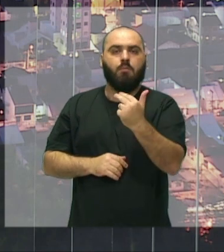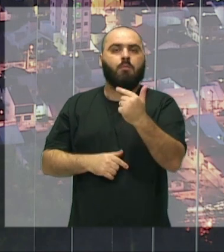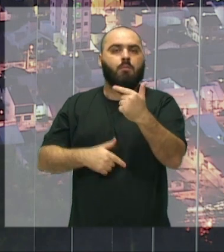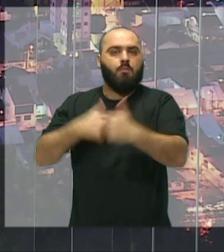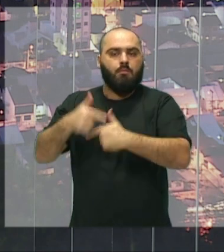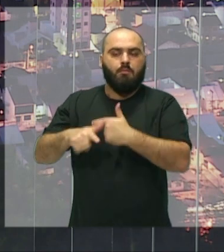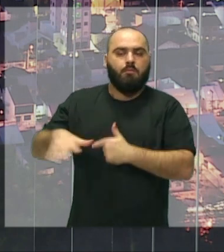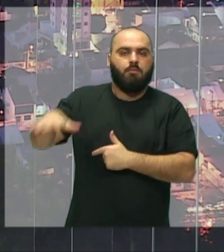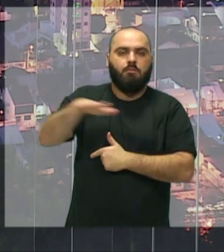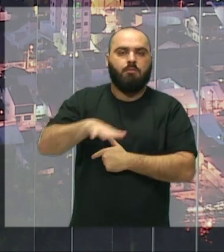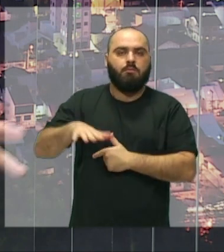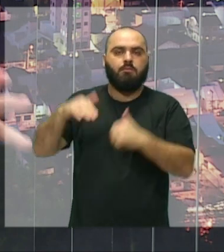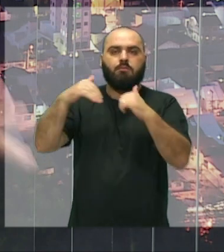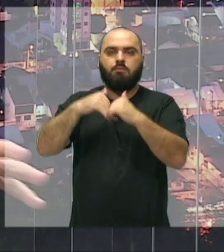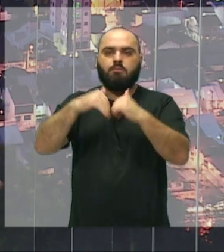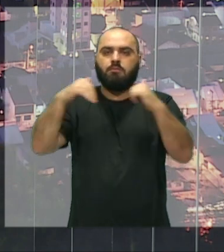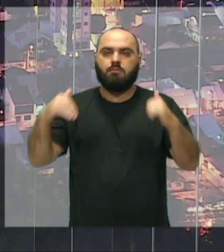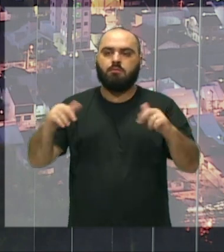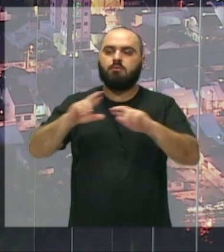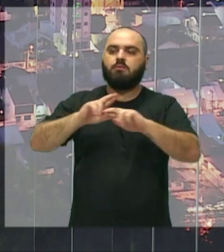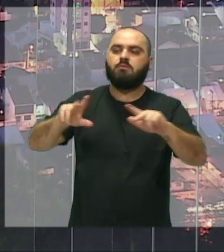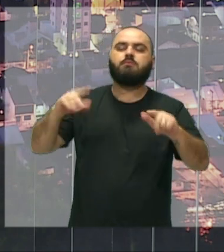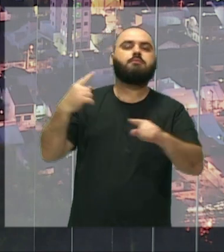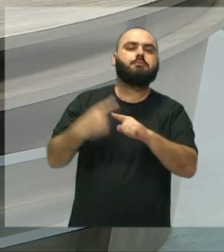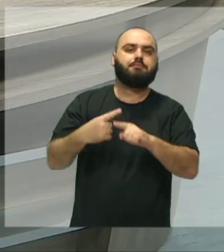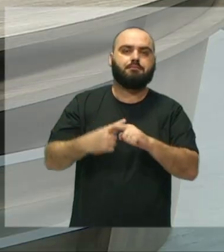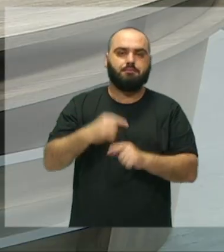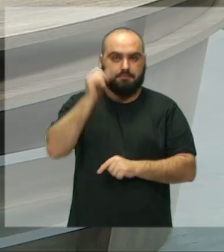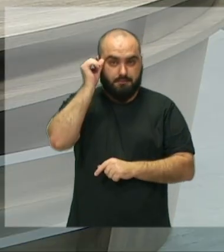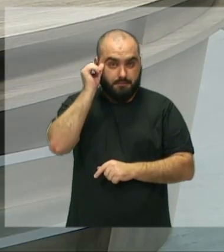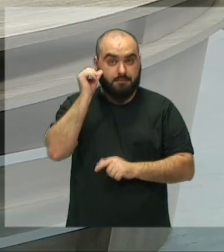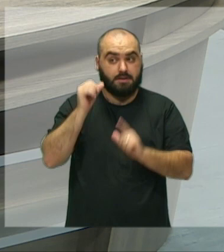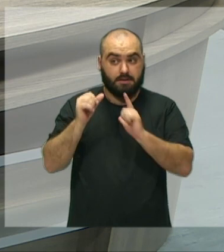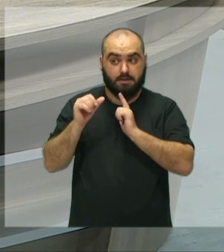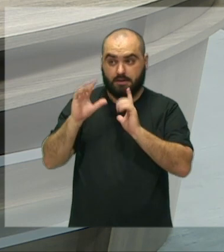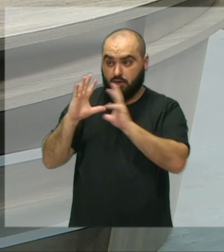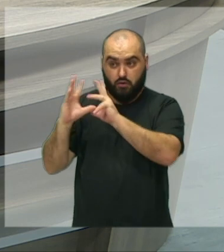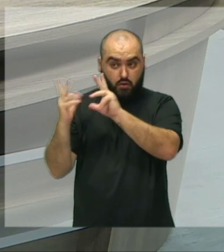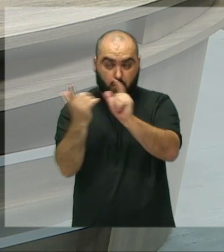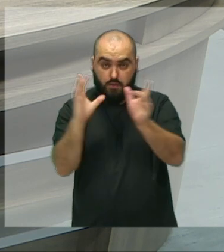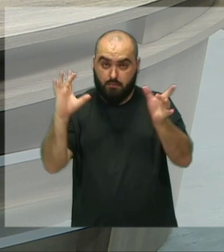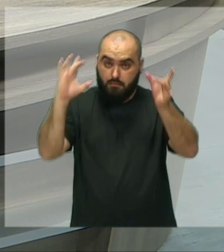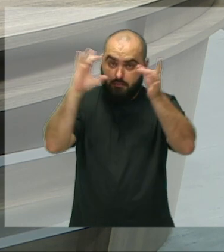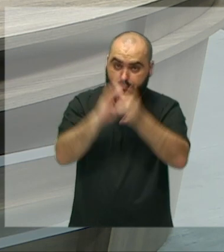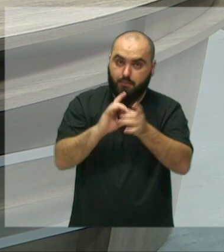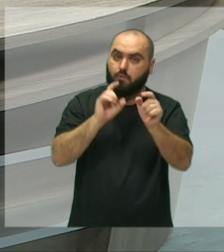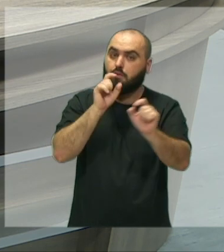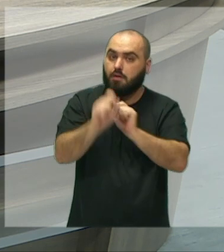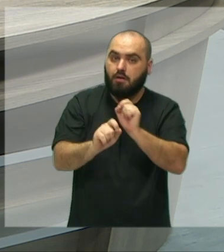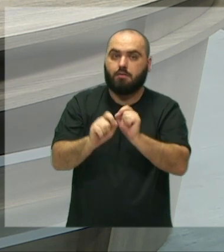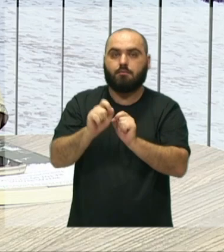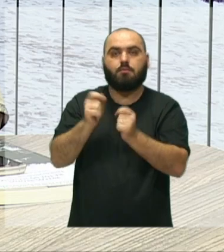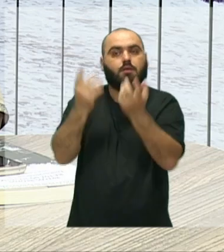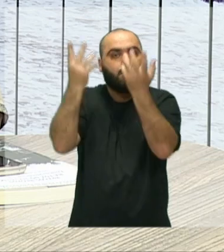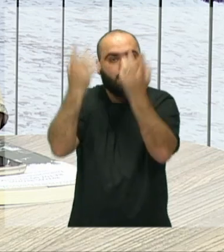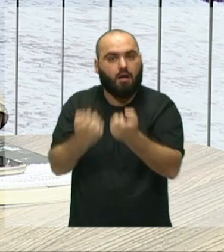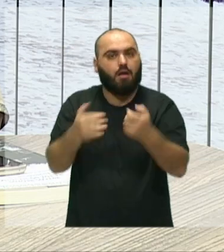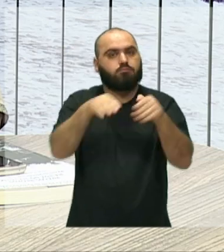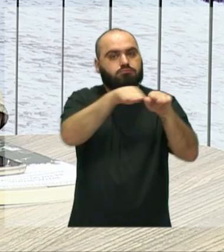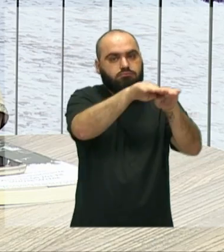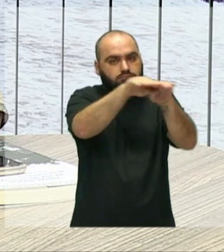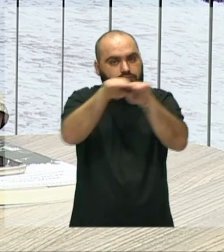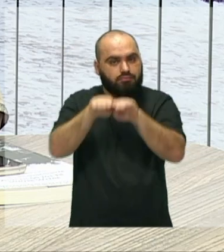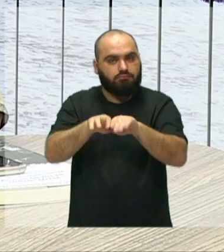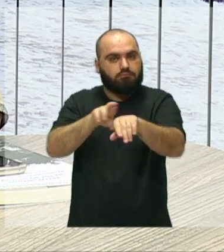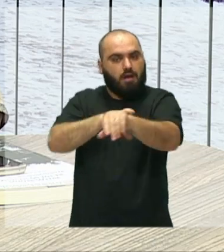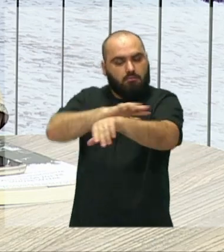o que diferencia um do outro na abordagem? Então nós temos uma coisa em comum, que é a busca da equidade, o combate ao